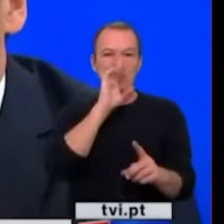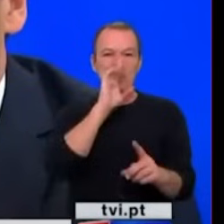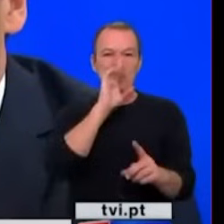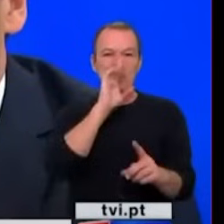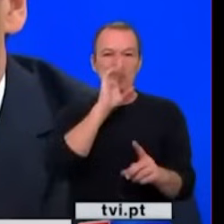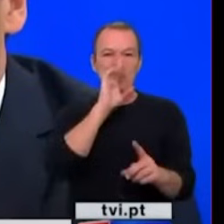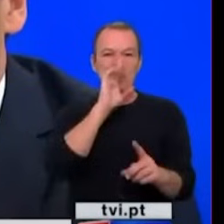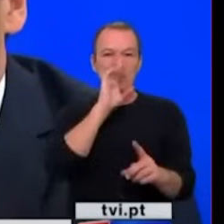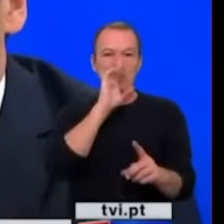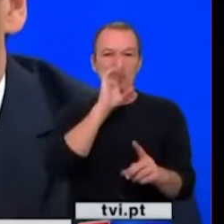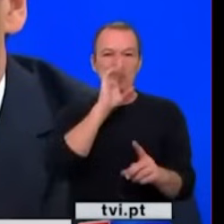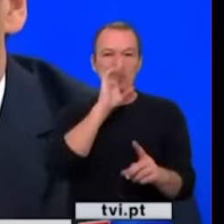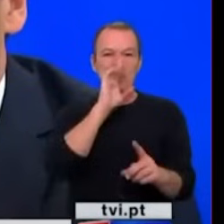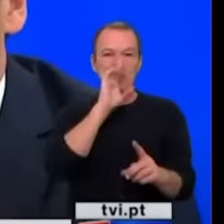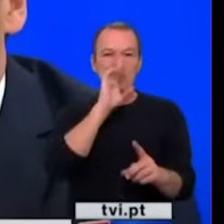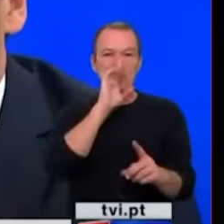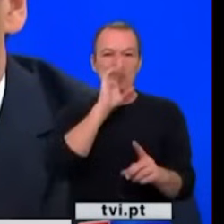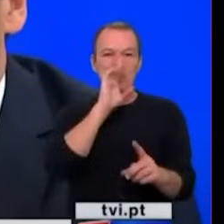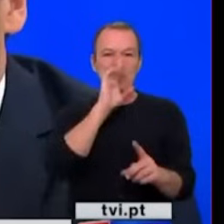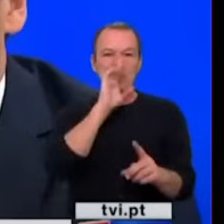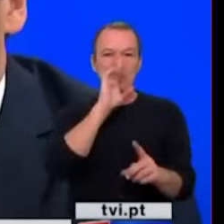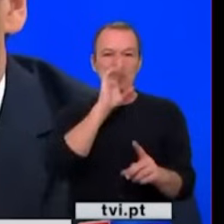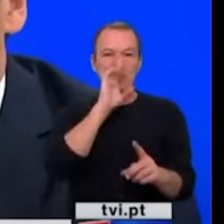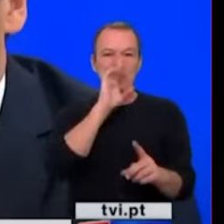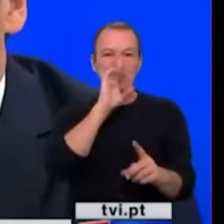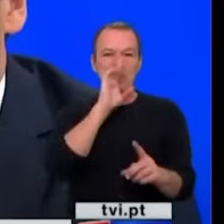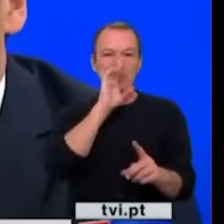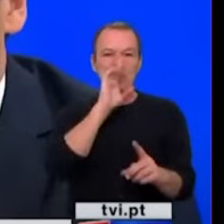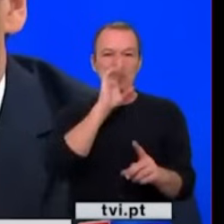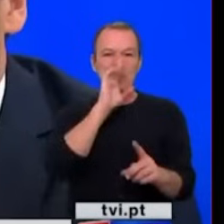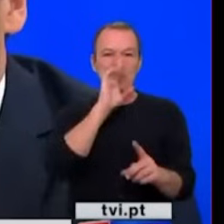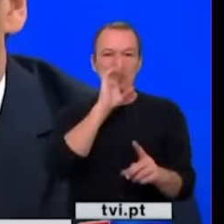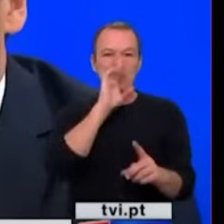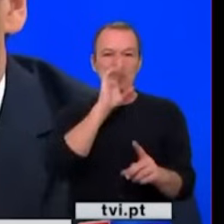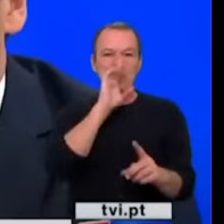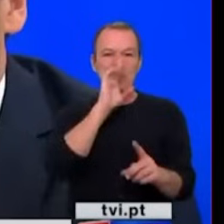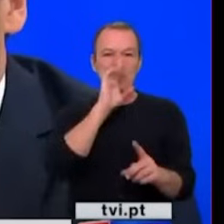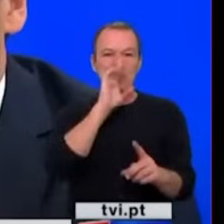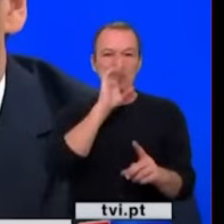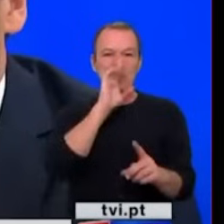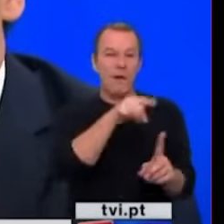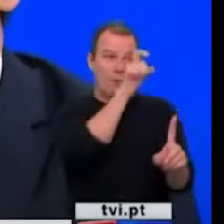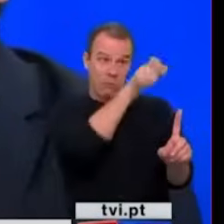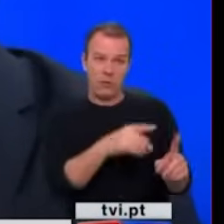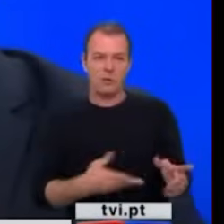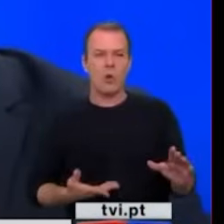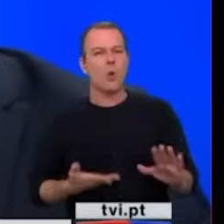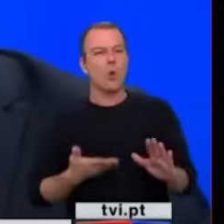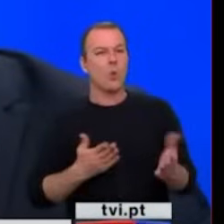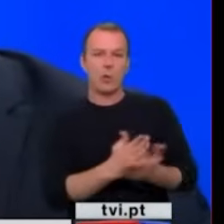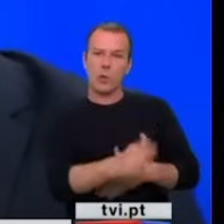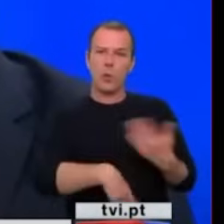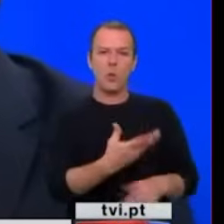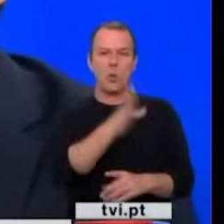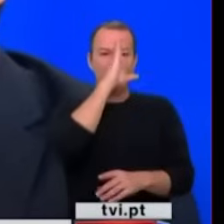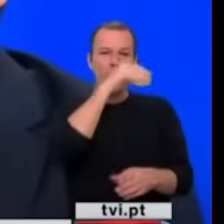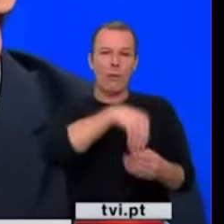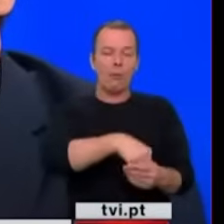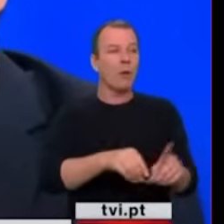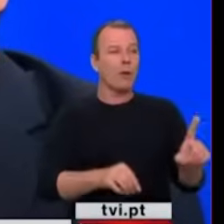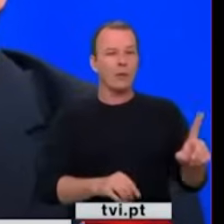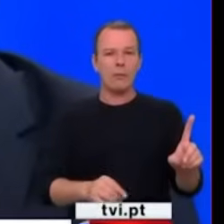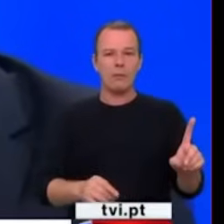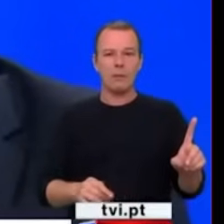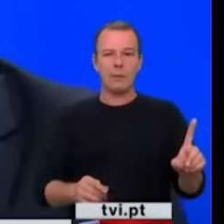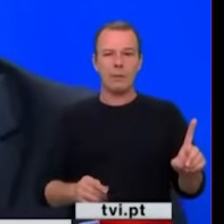concreto não está lá nada é que não tá lá nada em concreto não se percebe o que é que eles querem fazer Manuel Pinha recebe uma reforma que é três